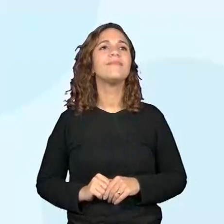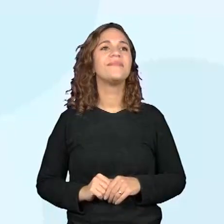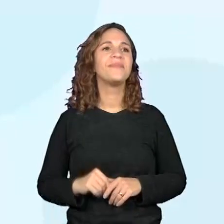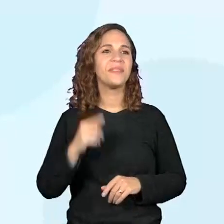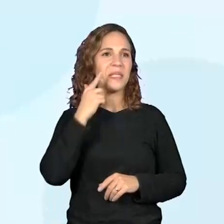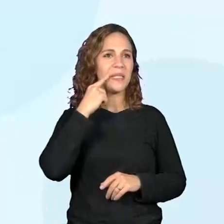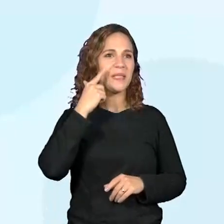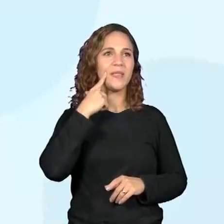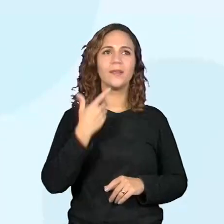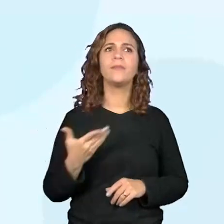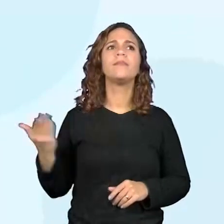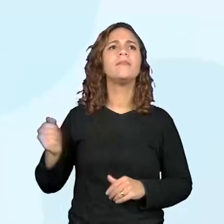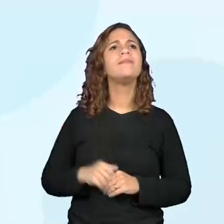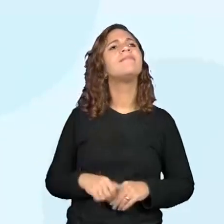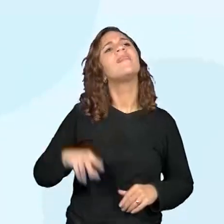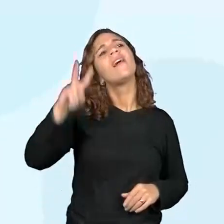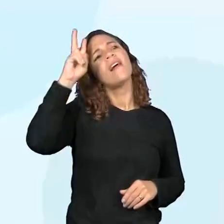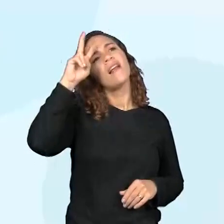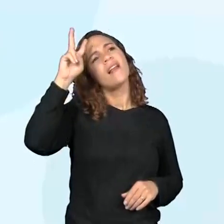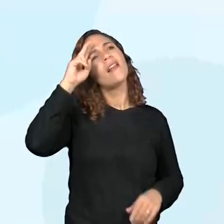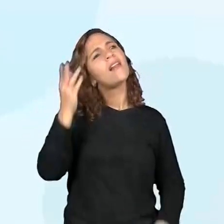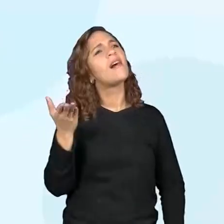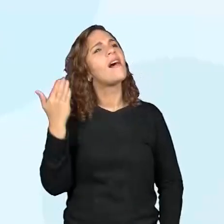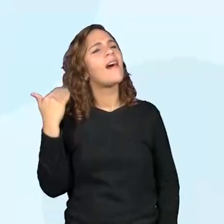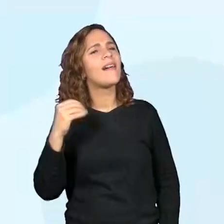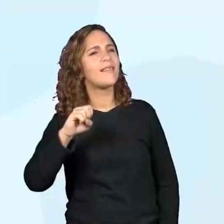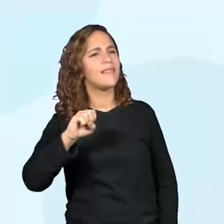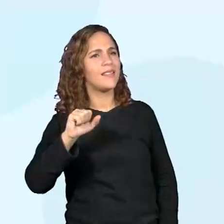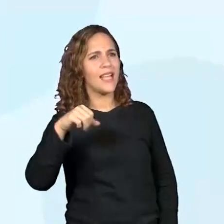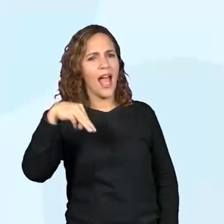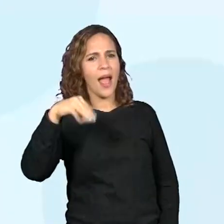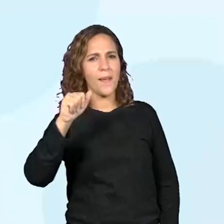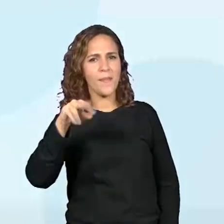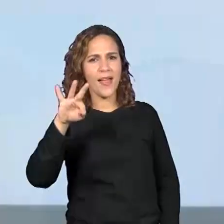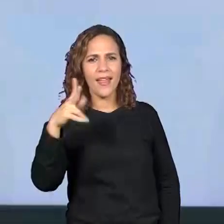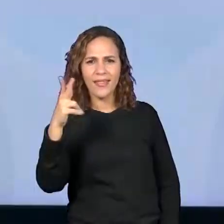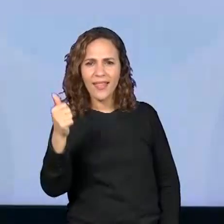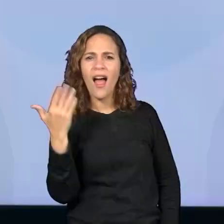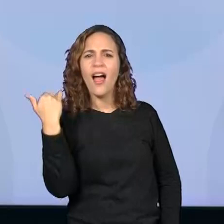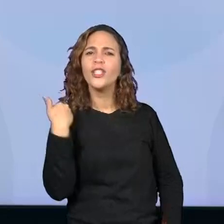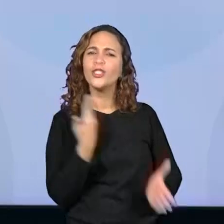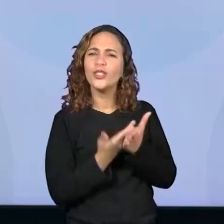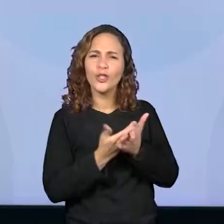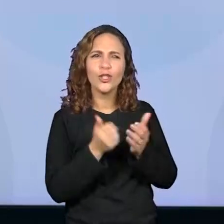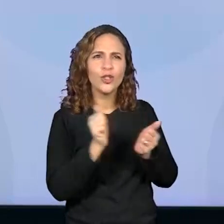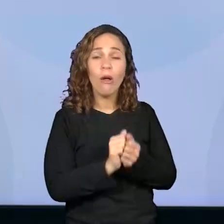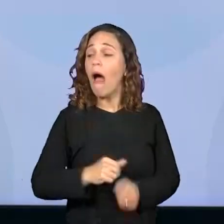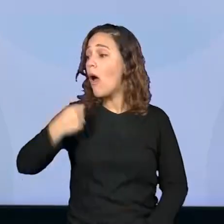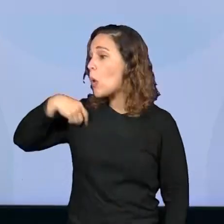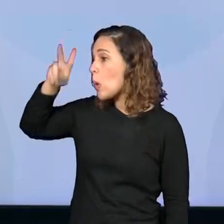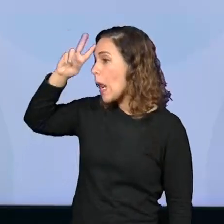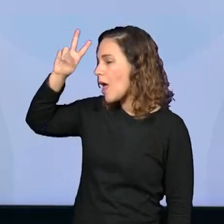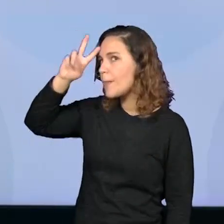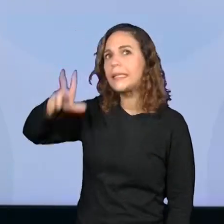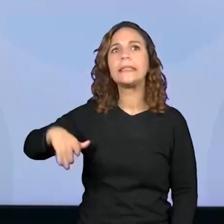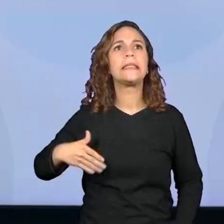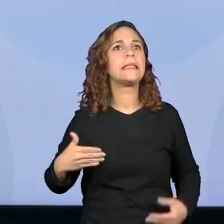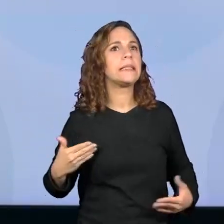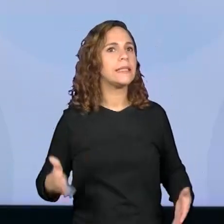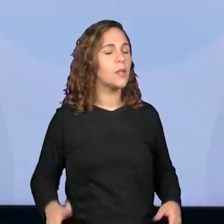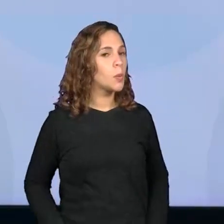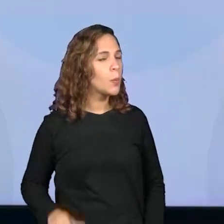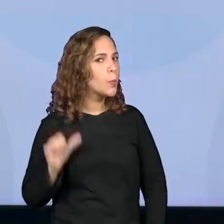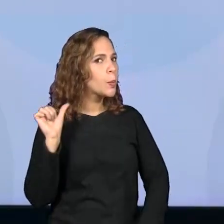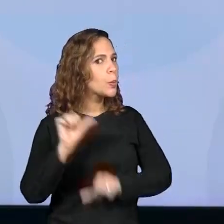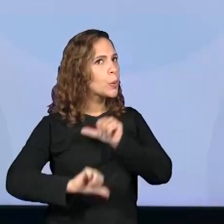só. Lembra da Samantha Bastos, que estudou com a gente? Lembro. Então, tá toda